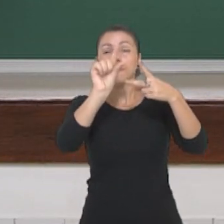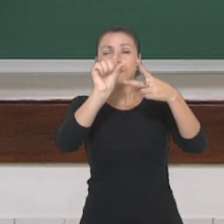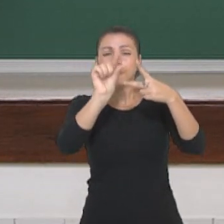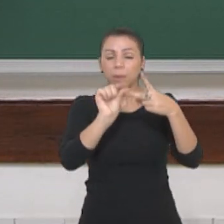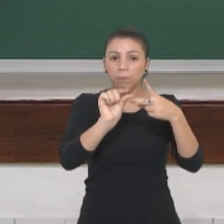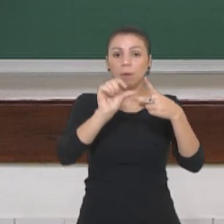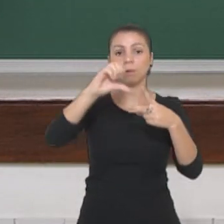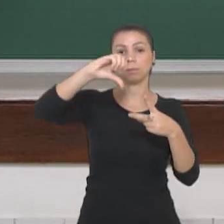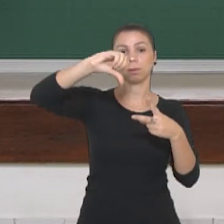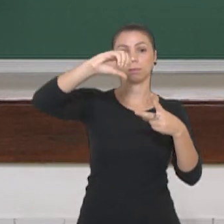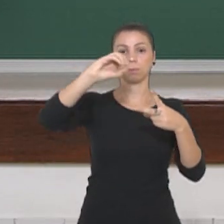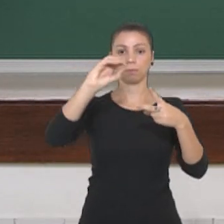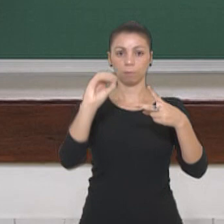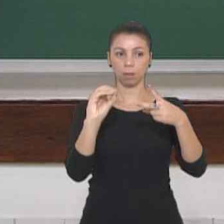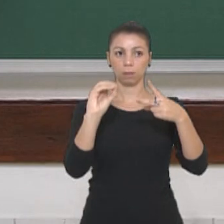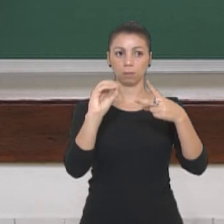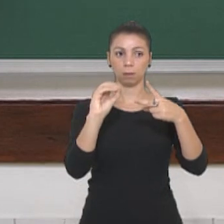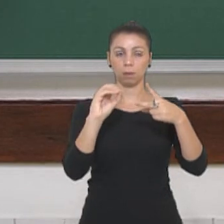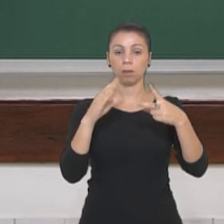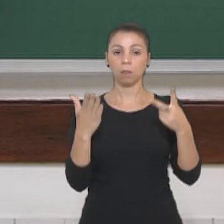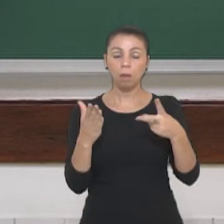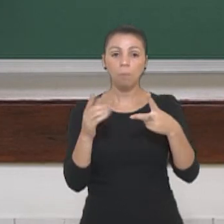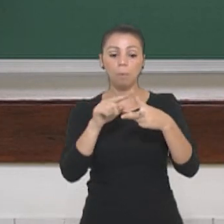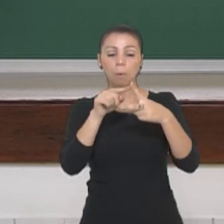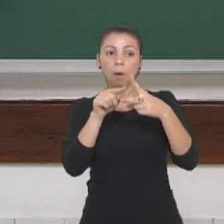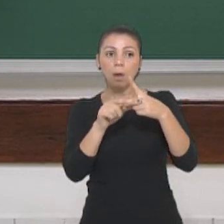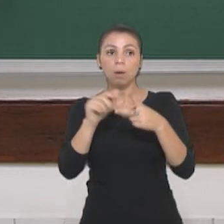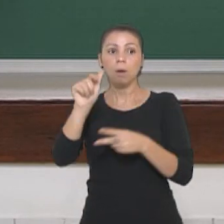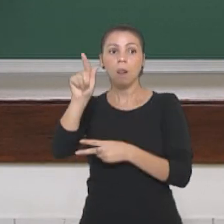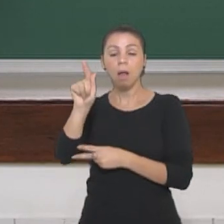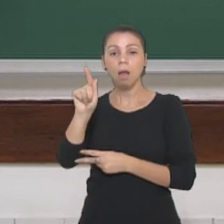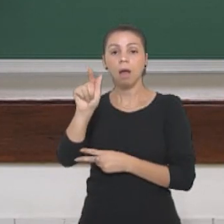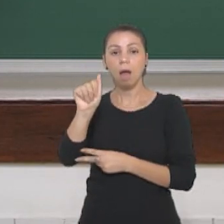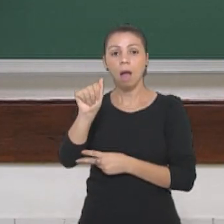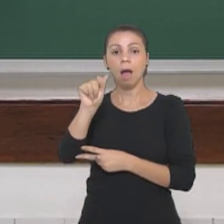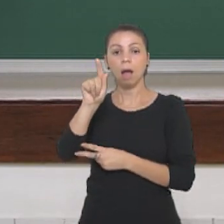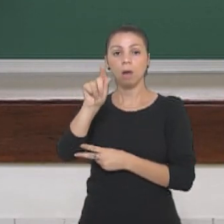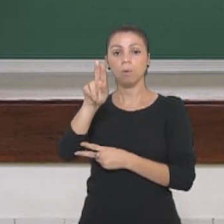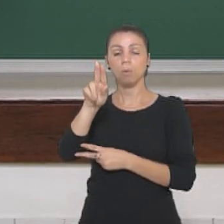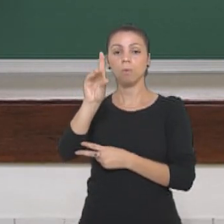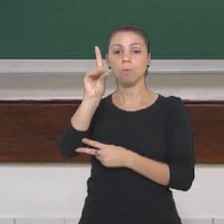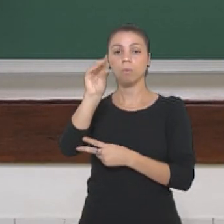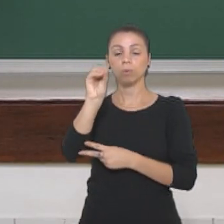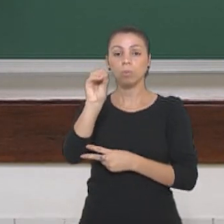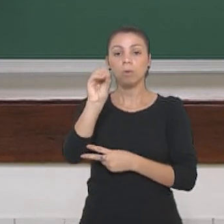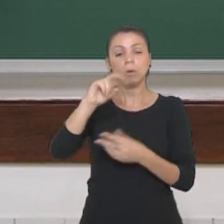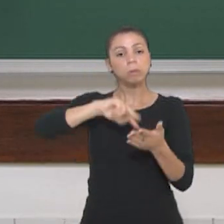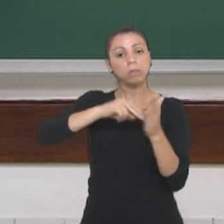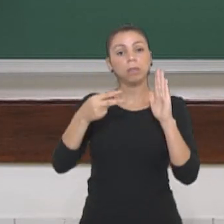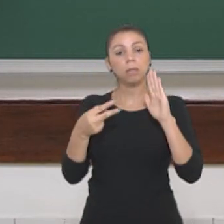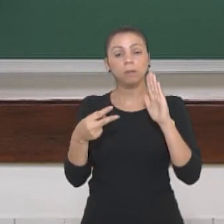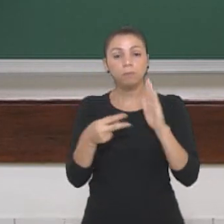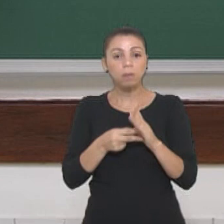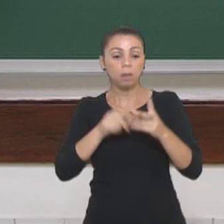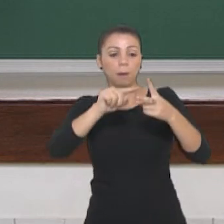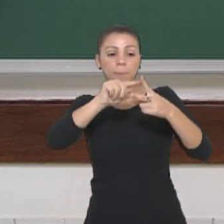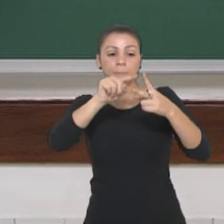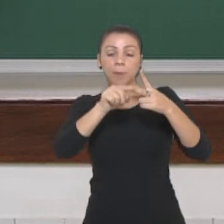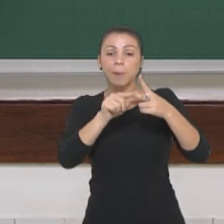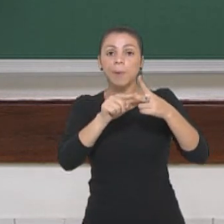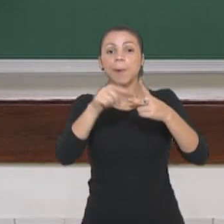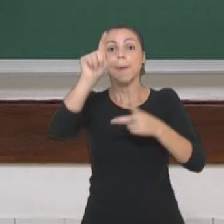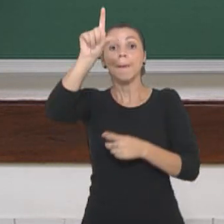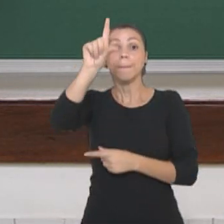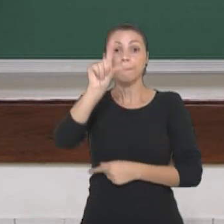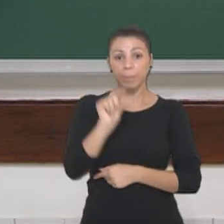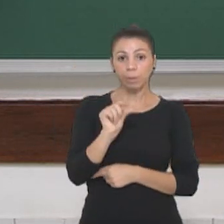graus. Então, o ângulo agudo é o ângulo cuja medida é menor que 90 graus. Por isso que, dentro de